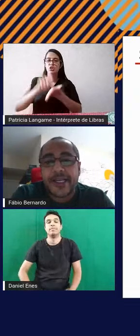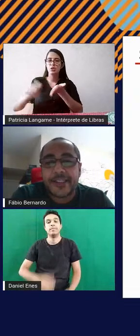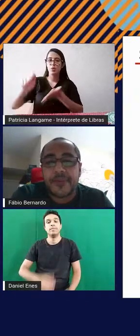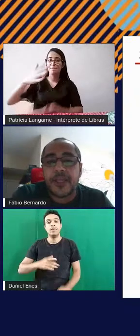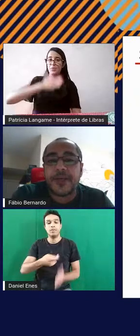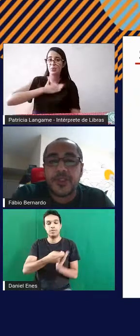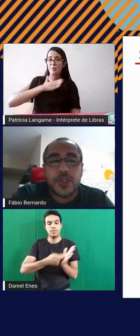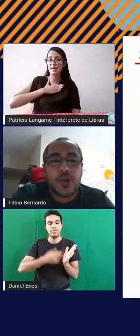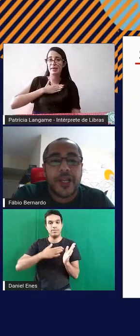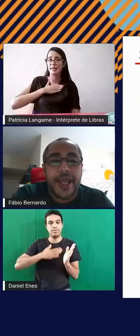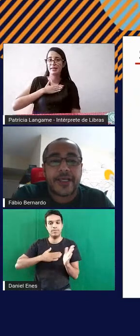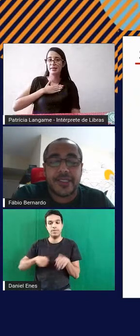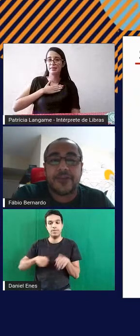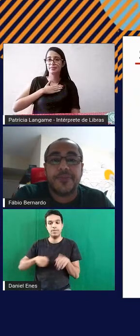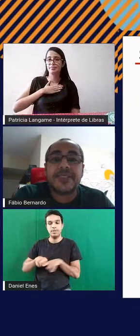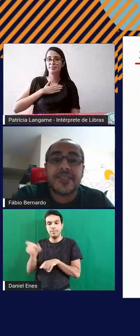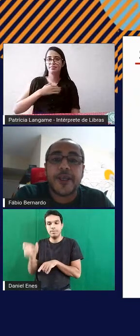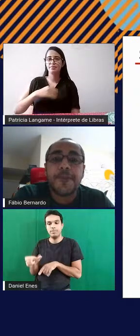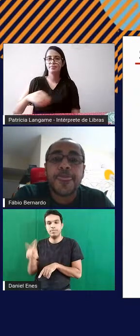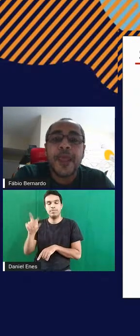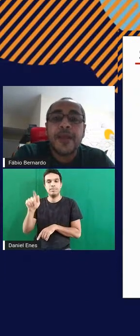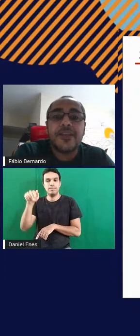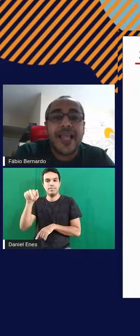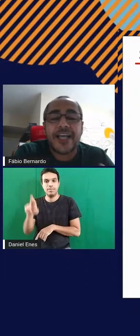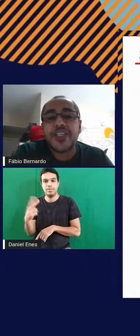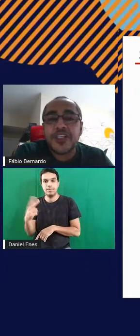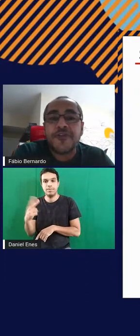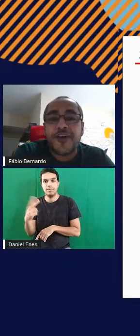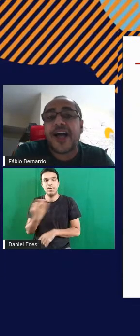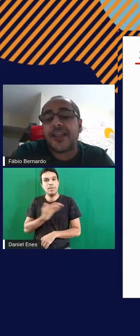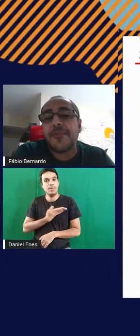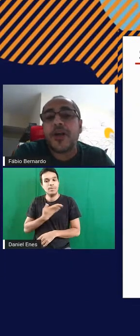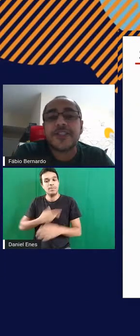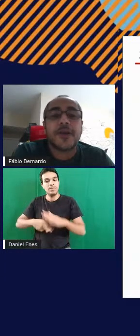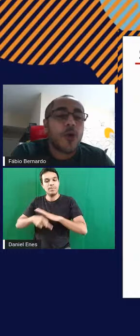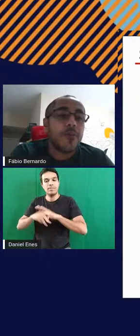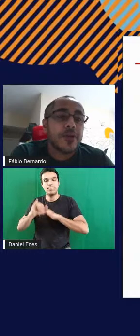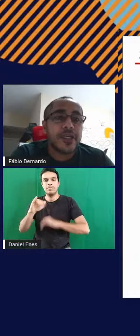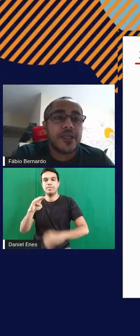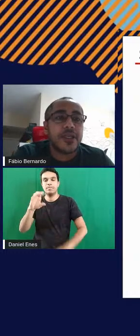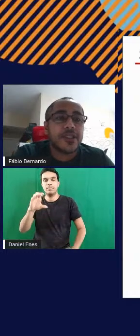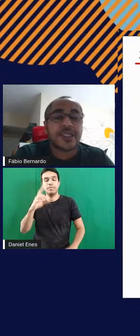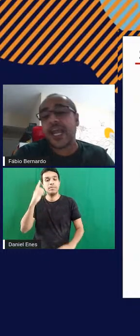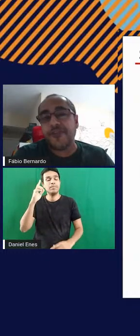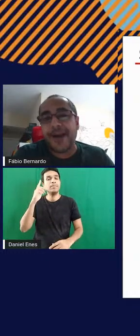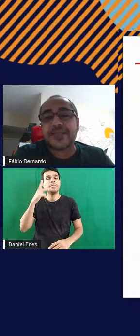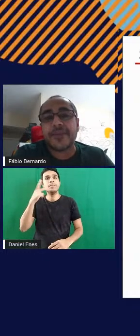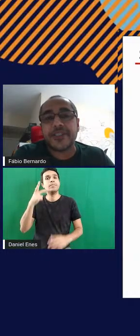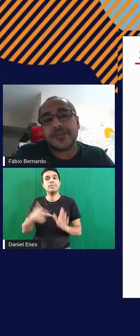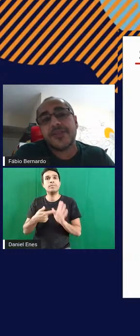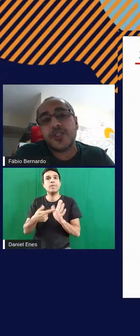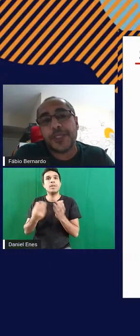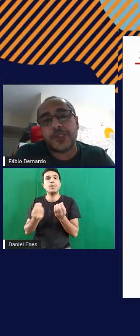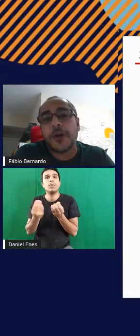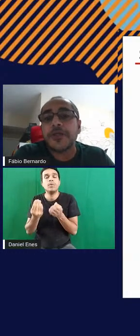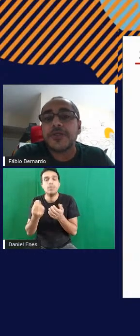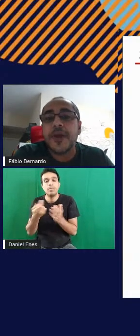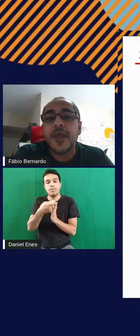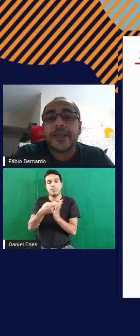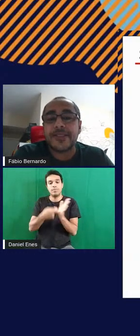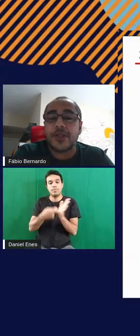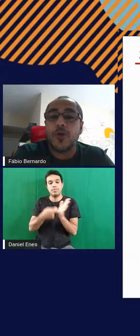Wagner que está aqui também mais dois colegas lá do IBC e lá a gente fala mostra como que escreve basicamente essas